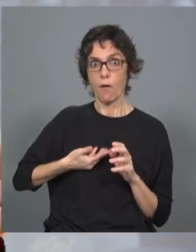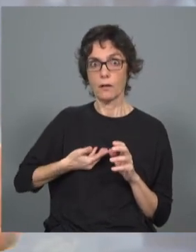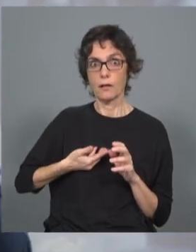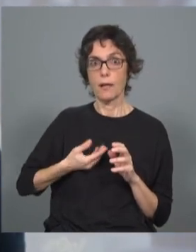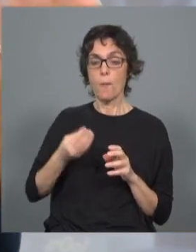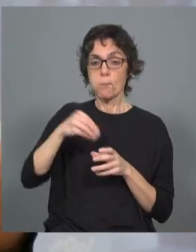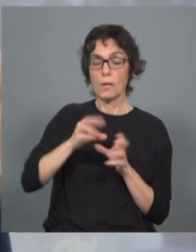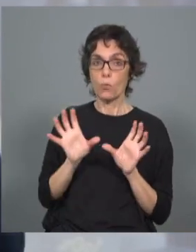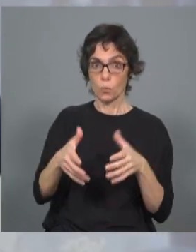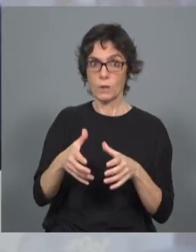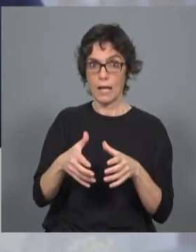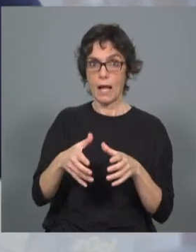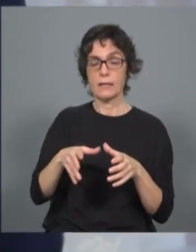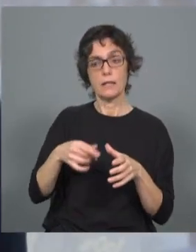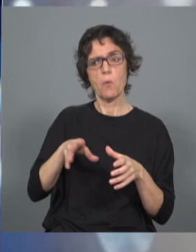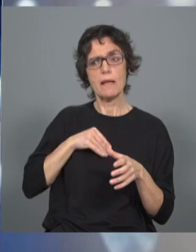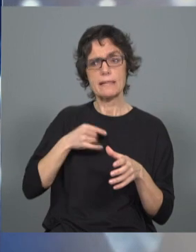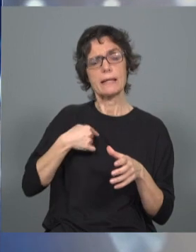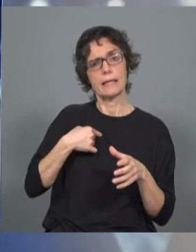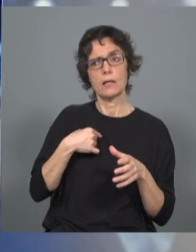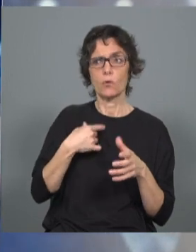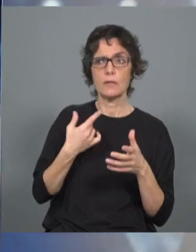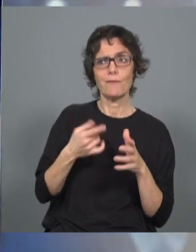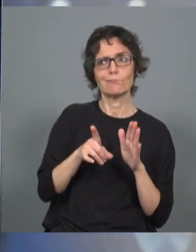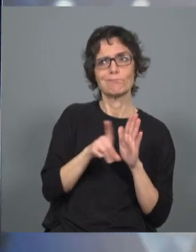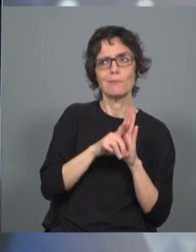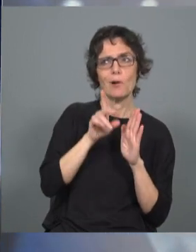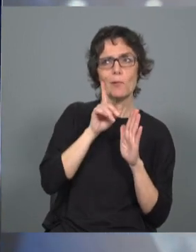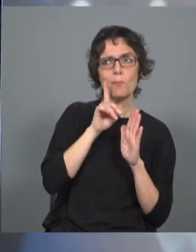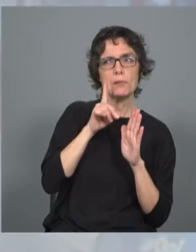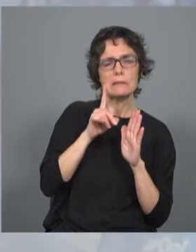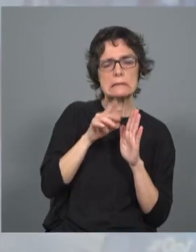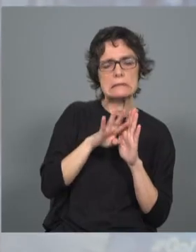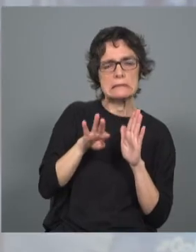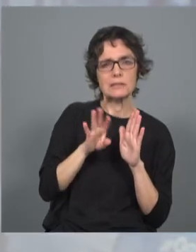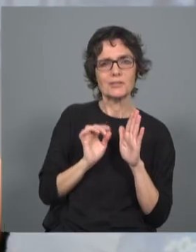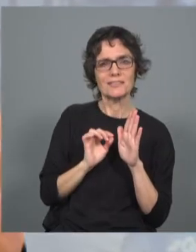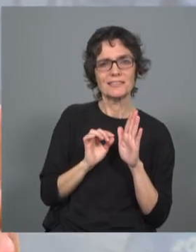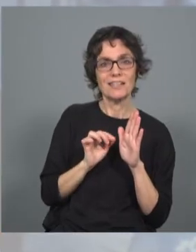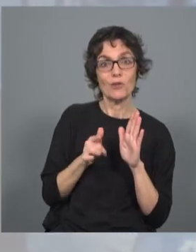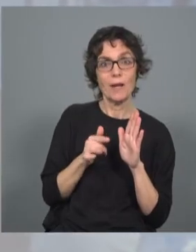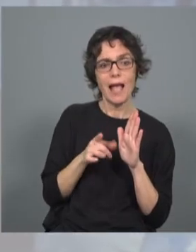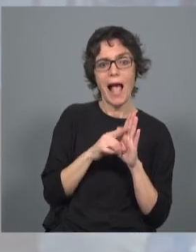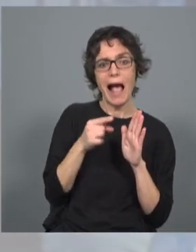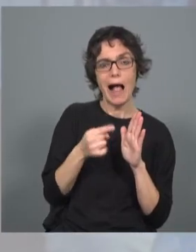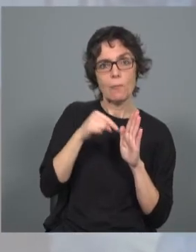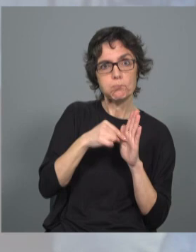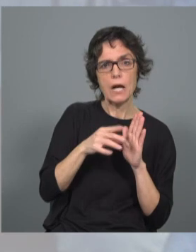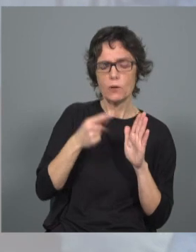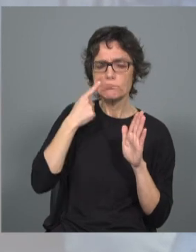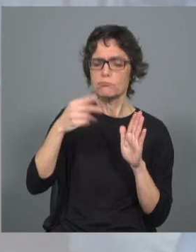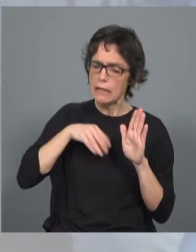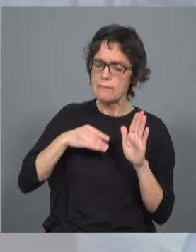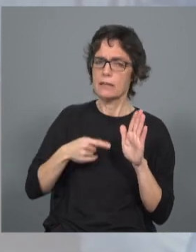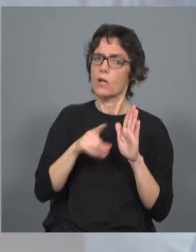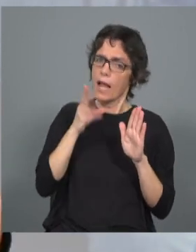porque não vou e porque, enfim, muitas pessoas não vão. Muitas pessoas não vão por um conjunto muito variado de razões. Sim. E outra coisa era, de facto, esse assumir publicamente. E isso para